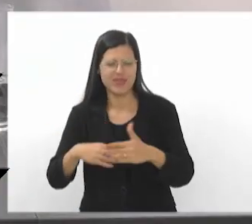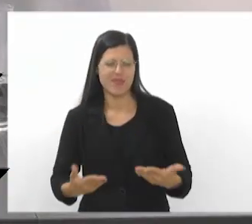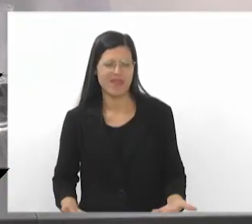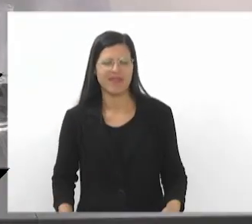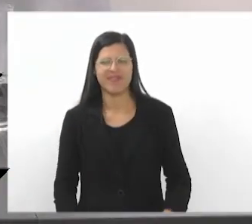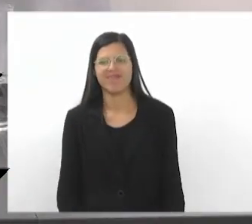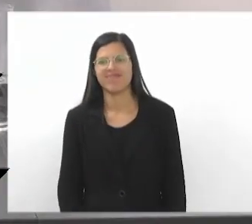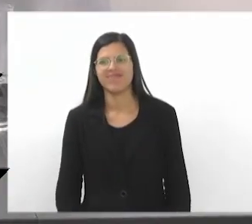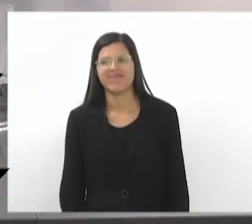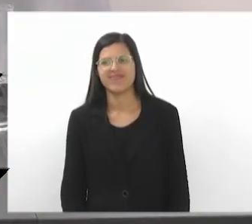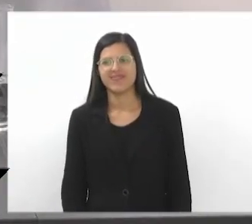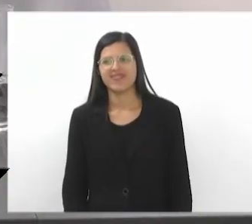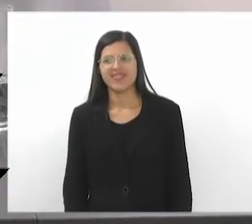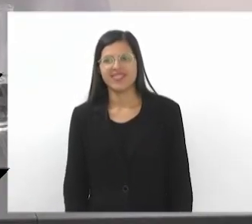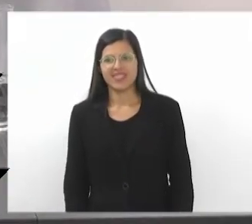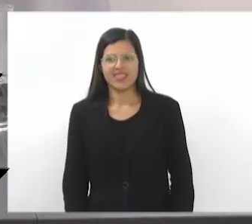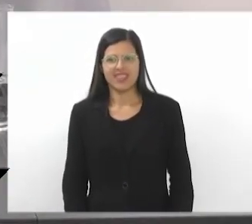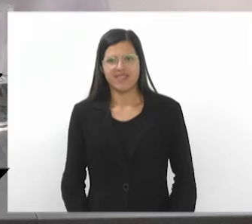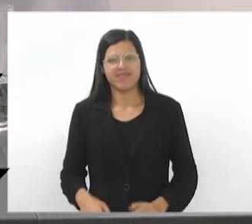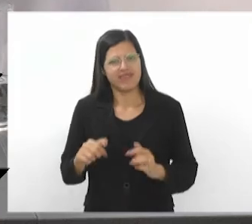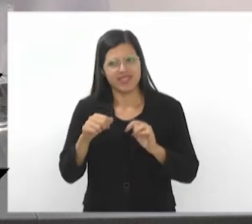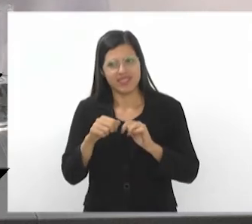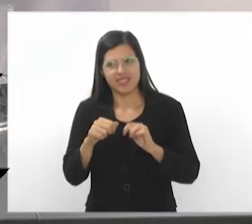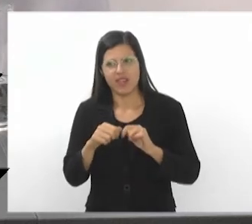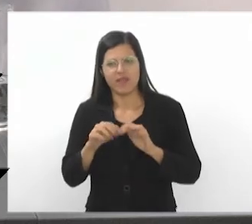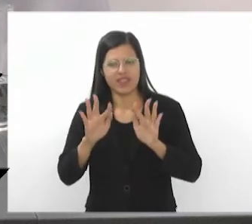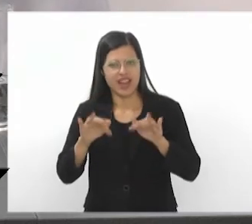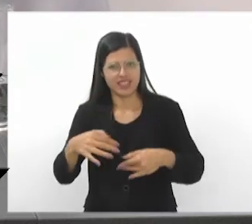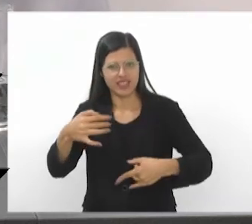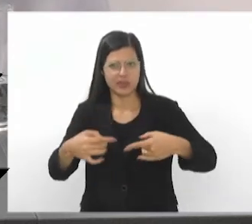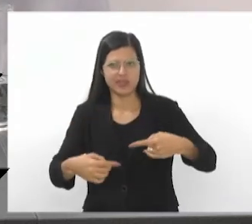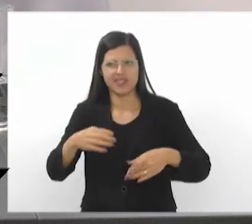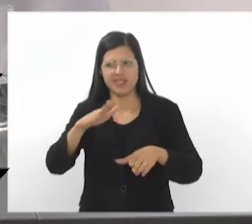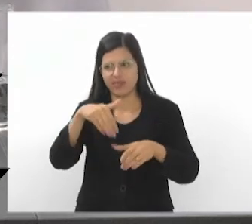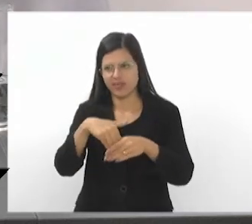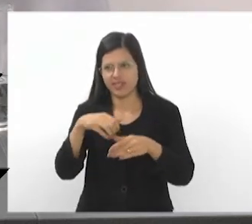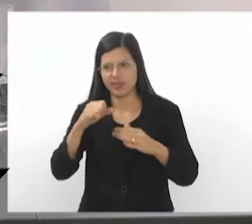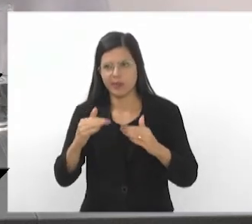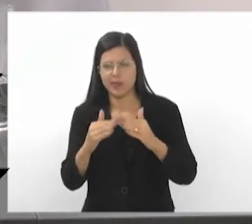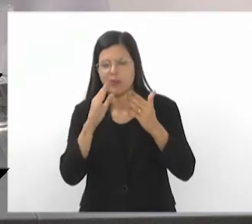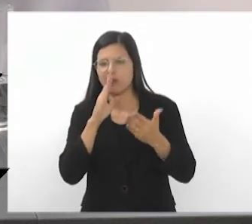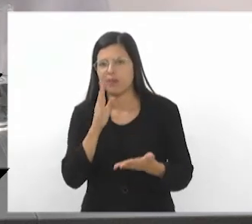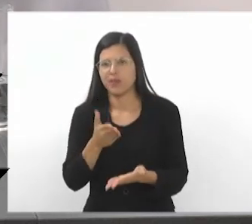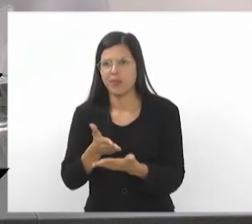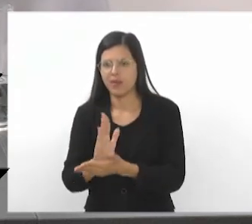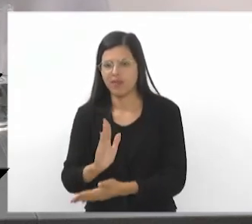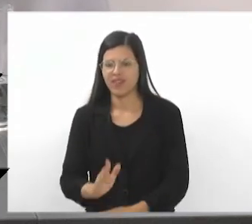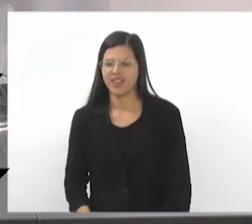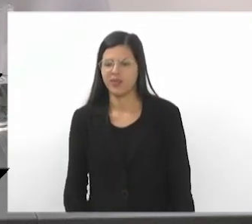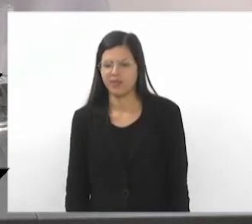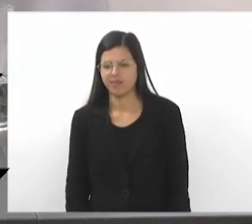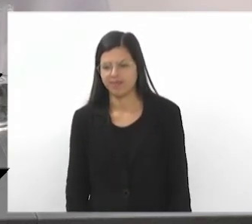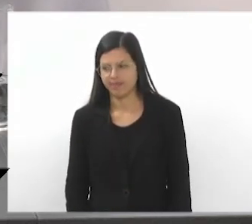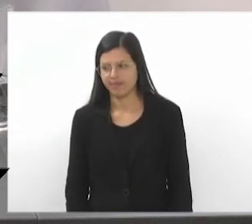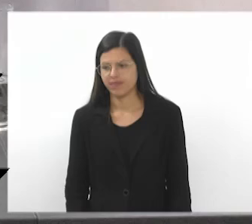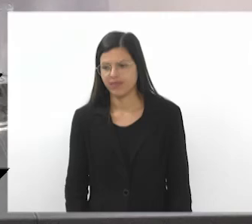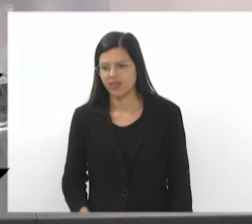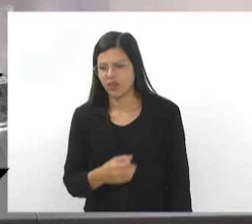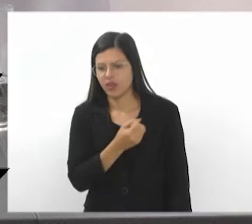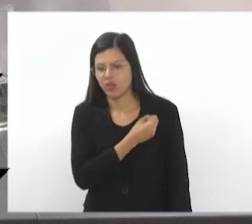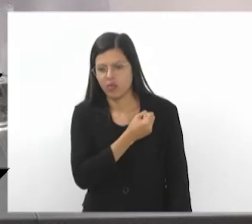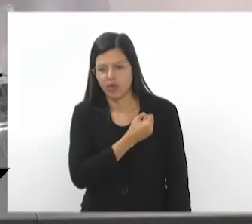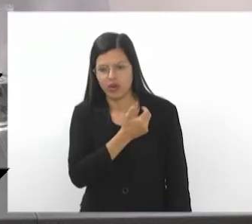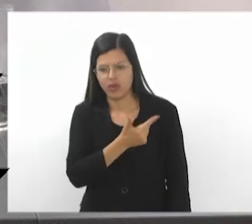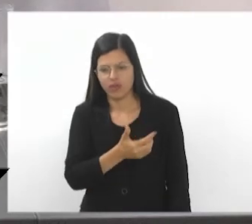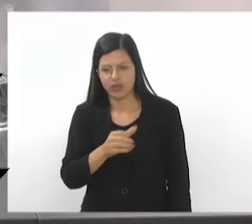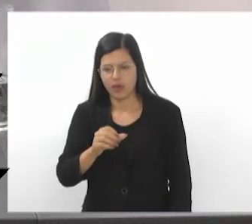Feitas as considerações por futebolísticas, encerrada a discussão, em votação, seus que aprovam permaneçam como estão, aprovado. 29 da